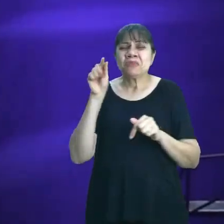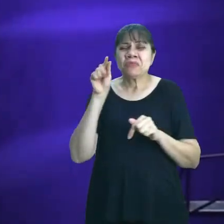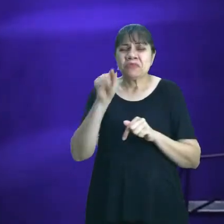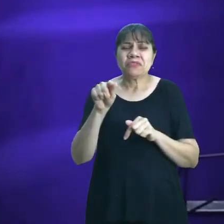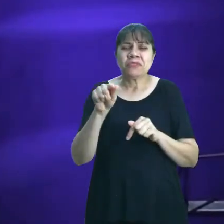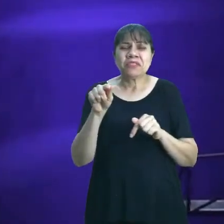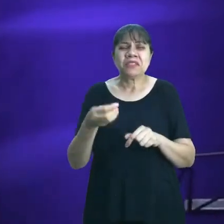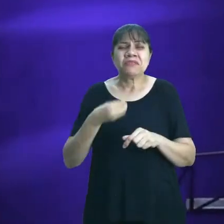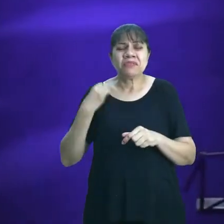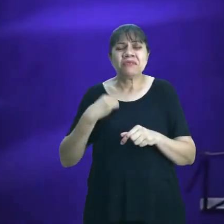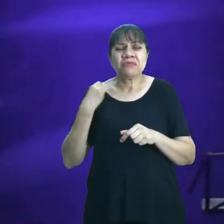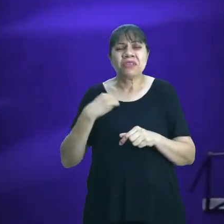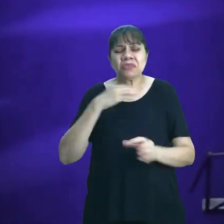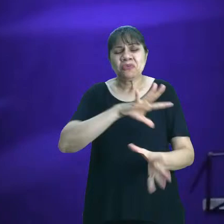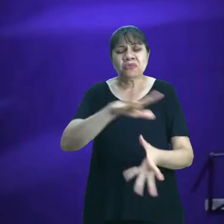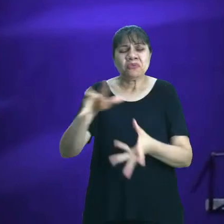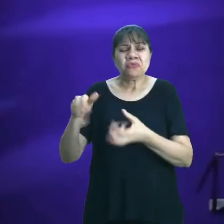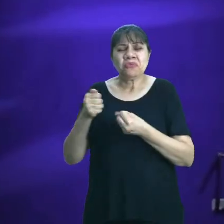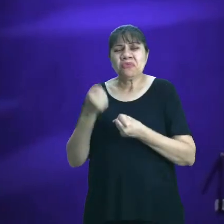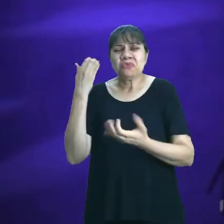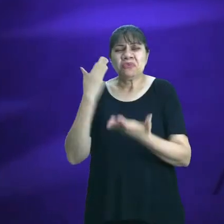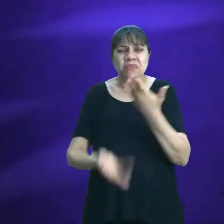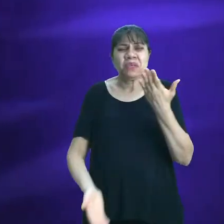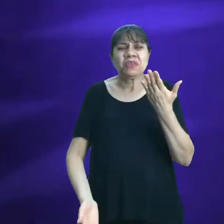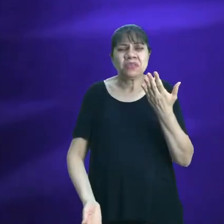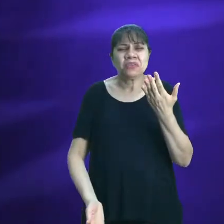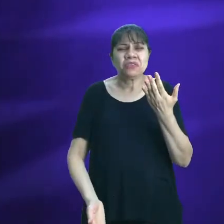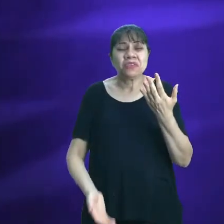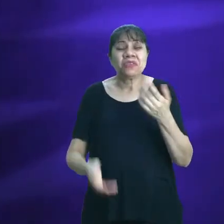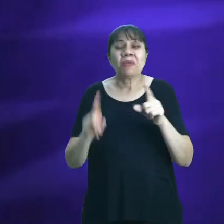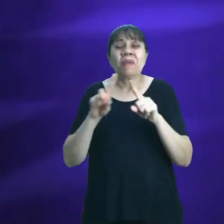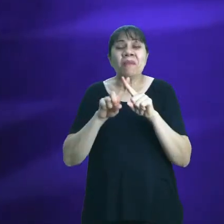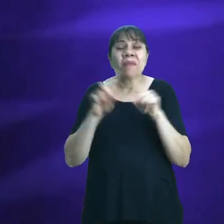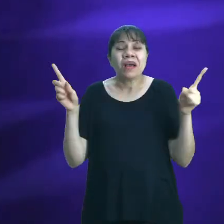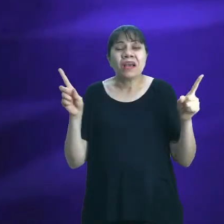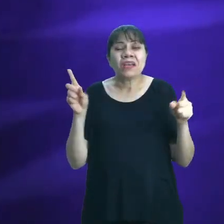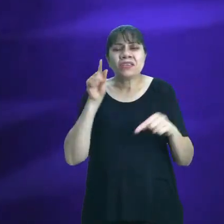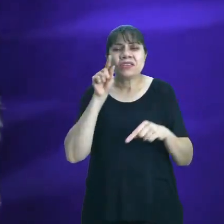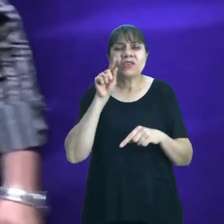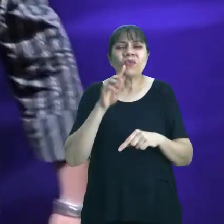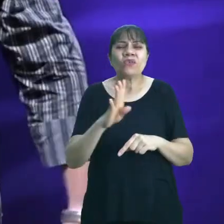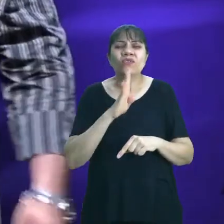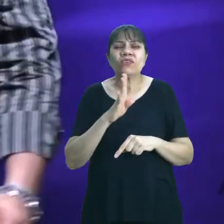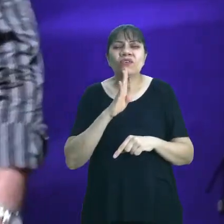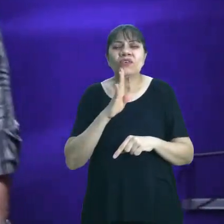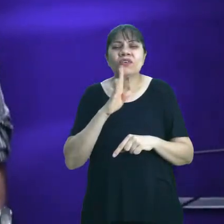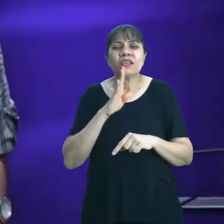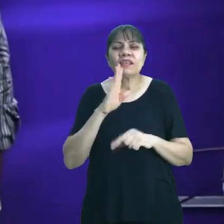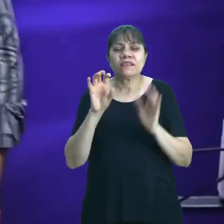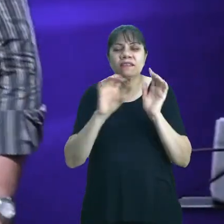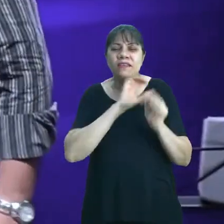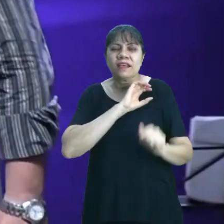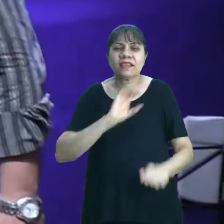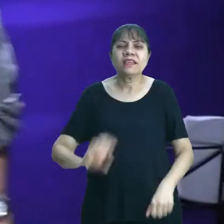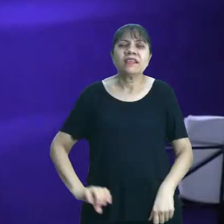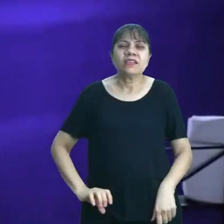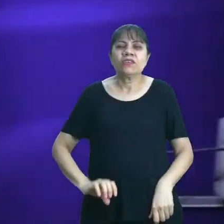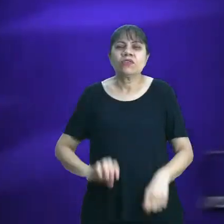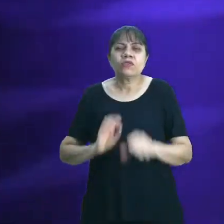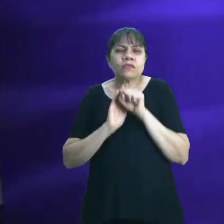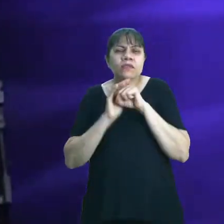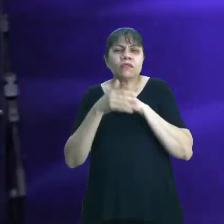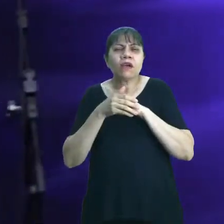no passado, uma vez que você conhece a Cristo, se guarde para o seu casamento.